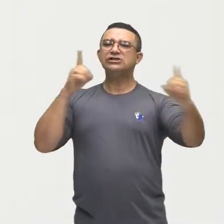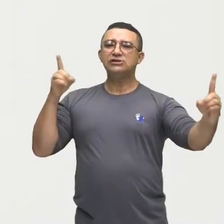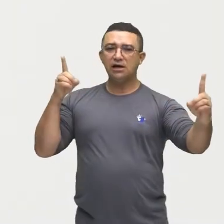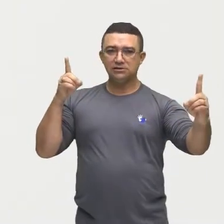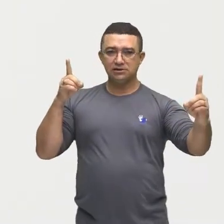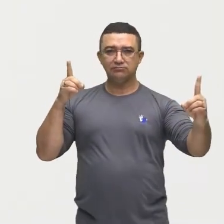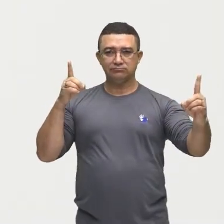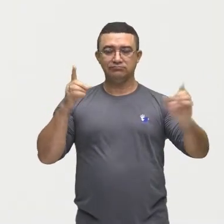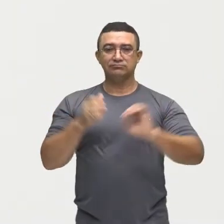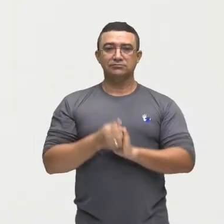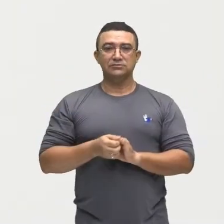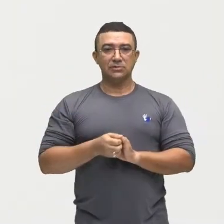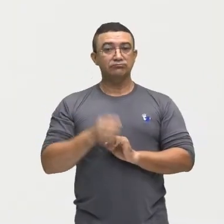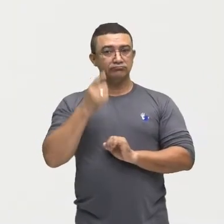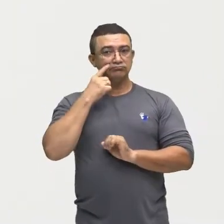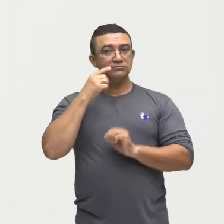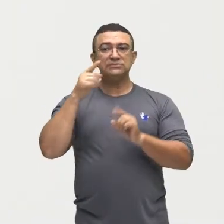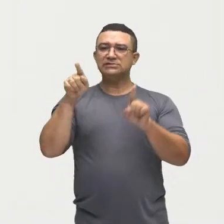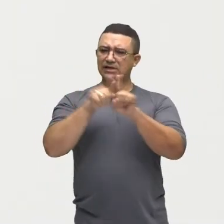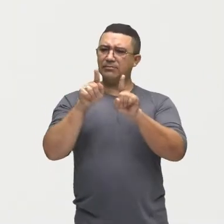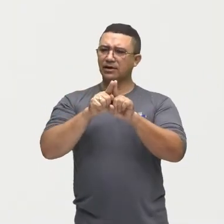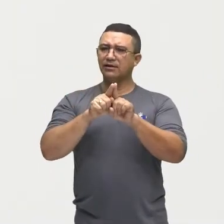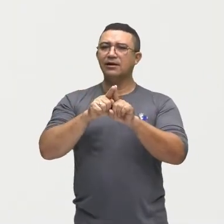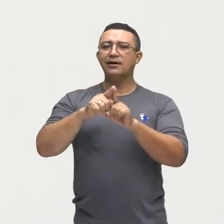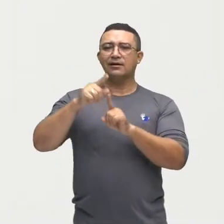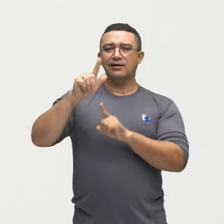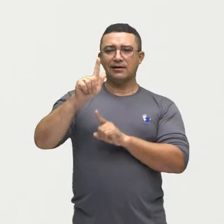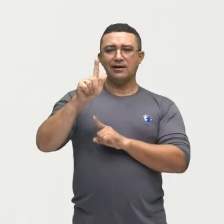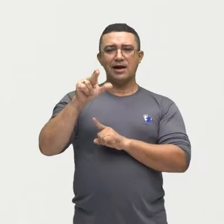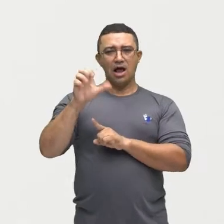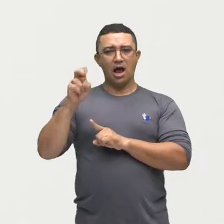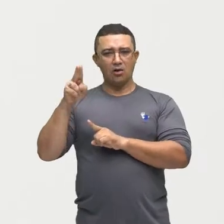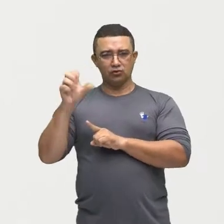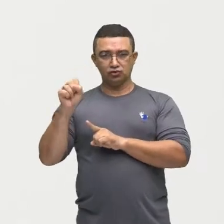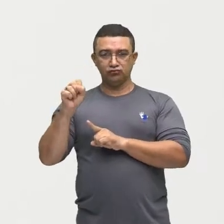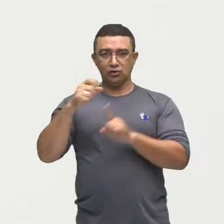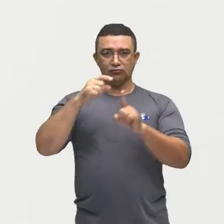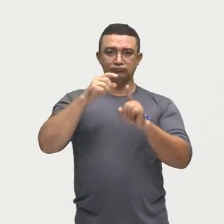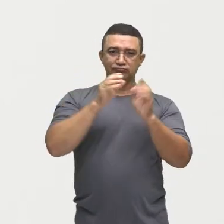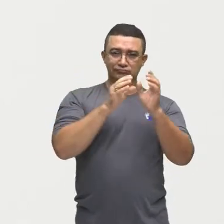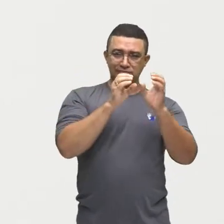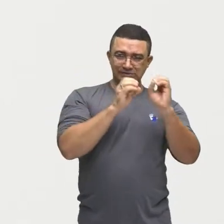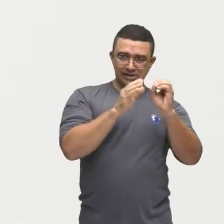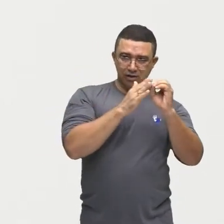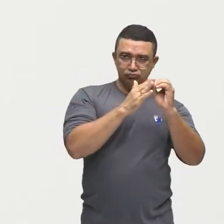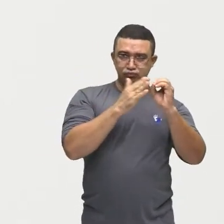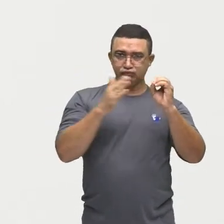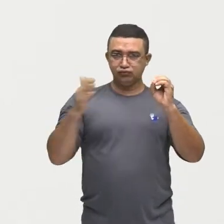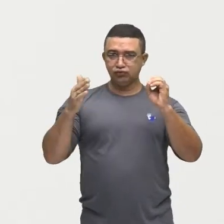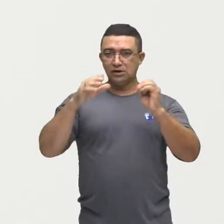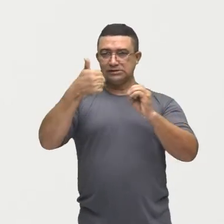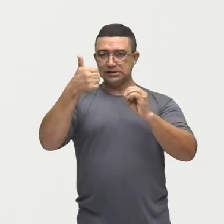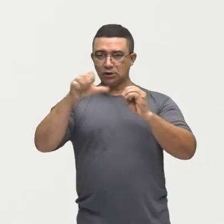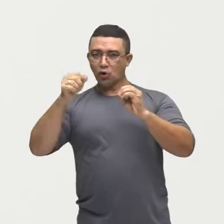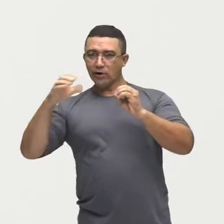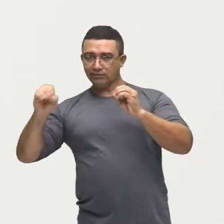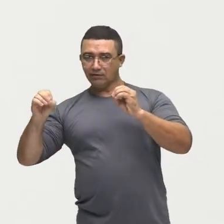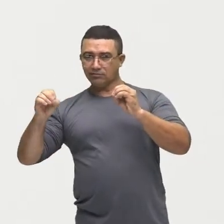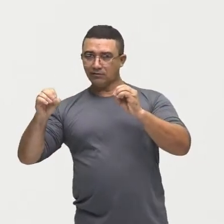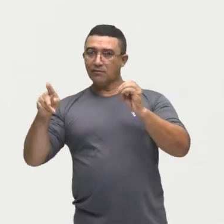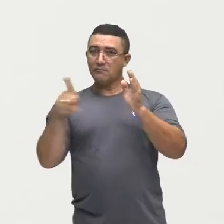Aqui a gente tem de 0 grau a 180 graus. Então, essa distância da longitude, ela já não vai ser mais da